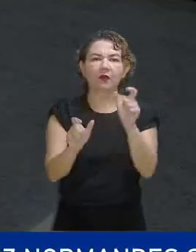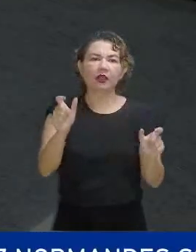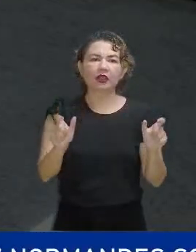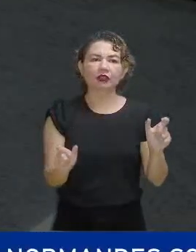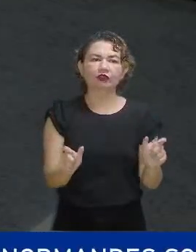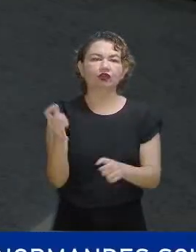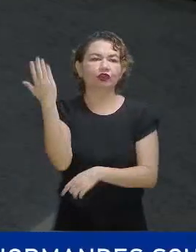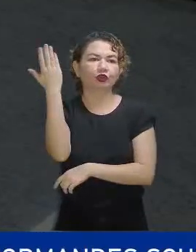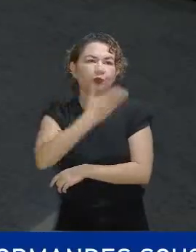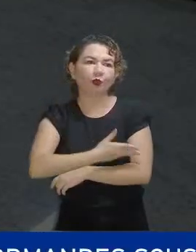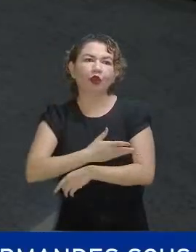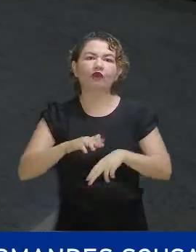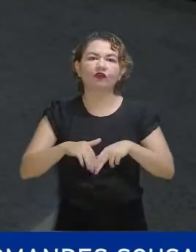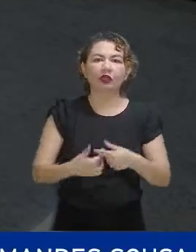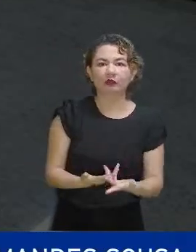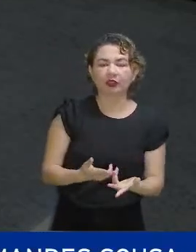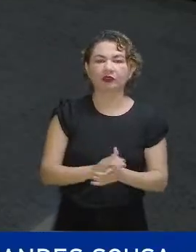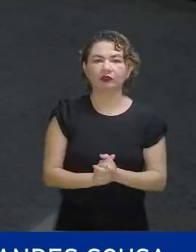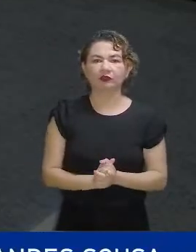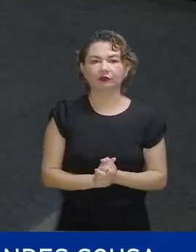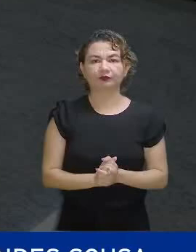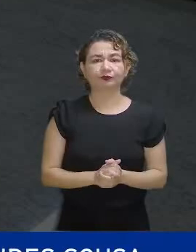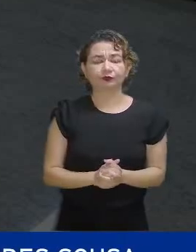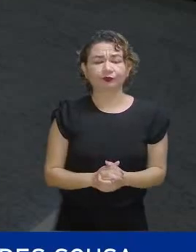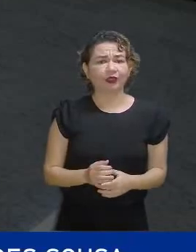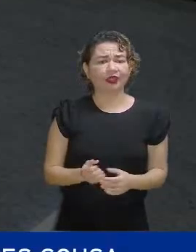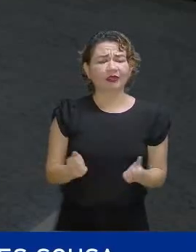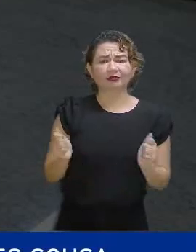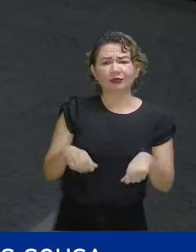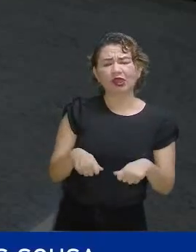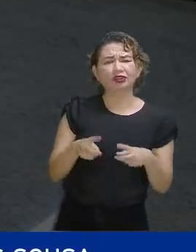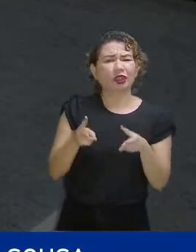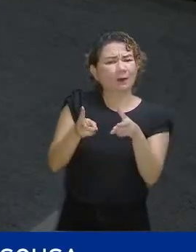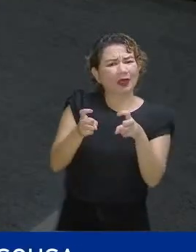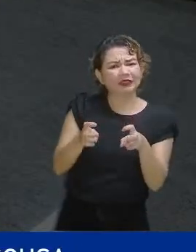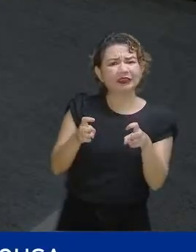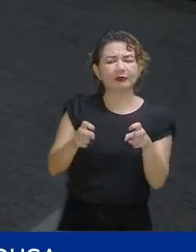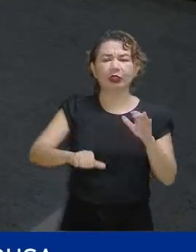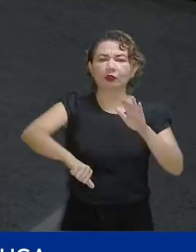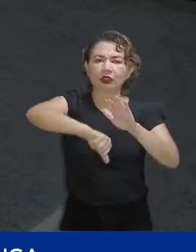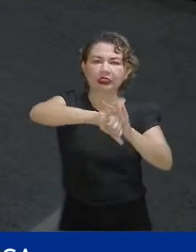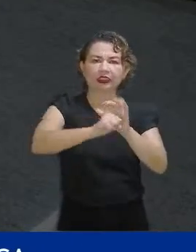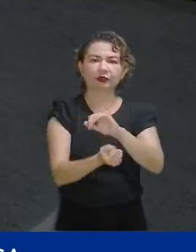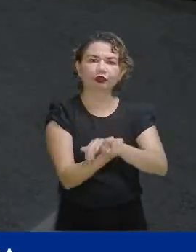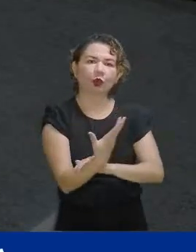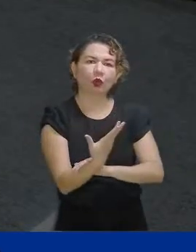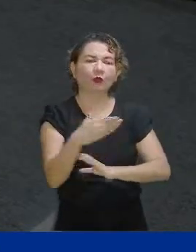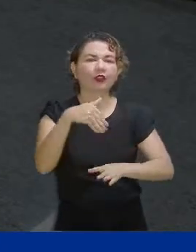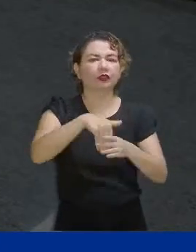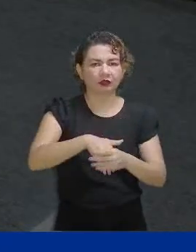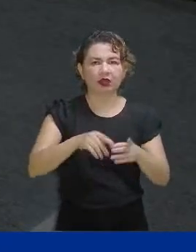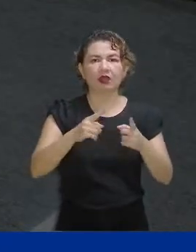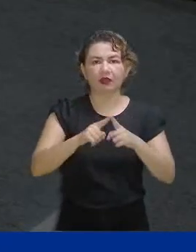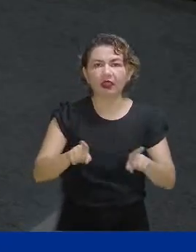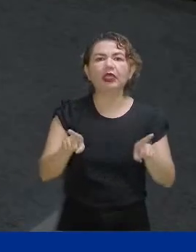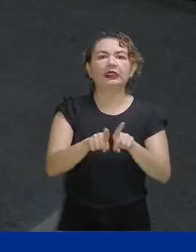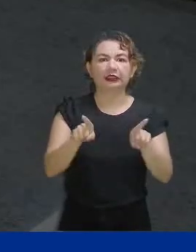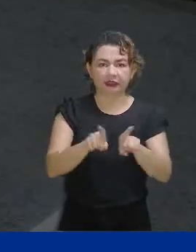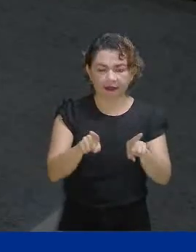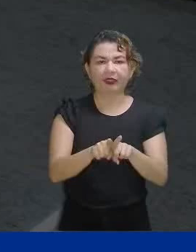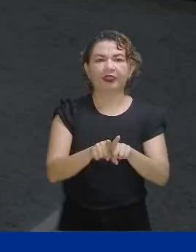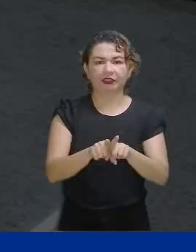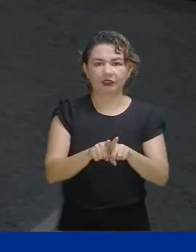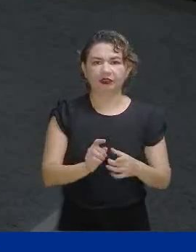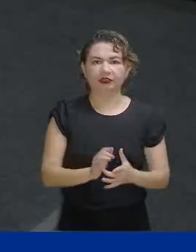ou de provas do especial fim de agir, é suficiente para caracterizar o crime de corrupção eleitoral. Após a análise dos